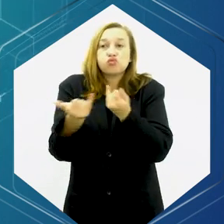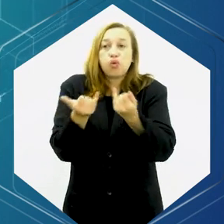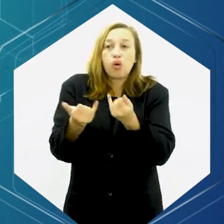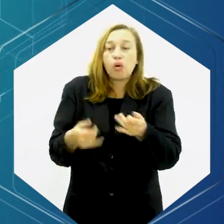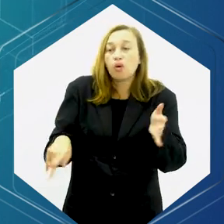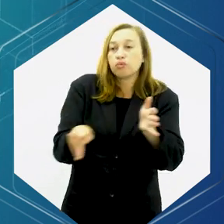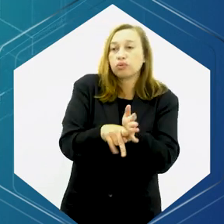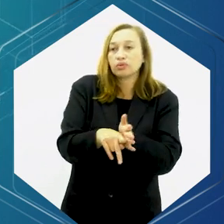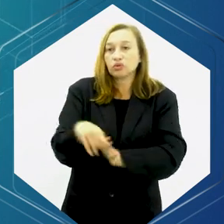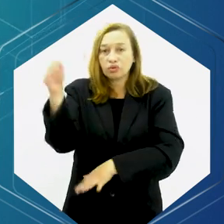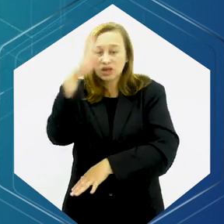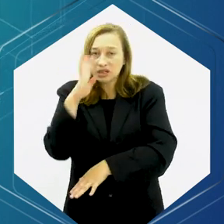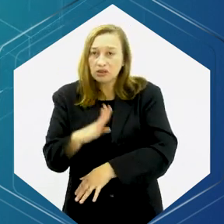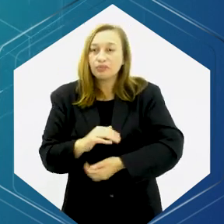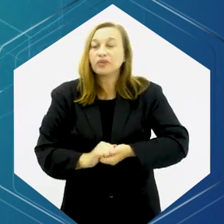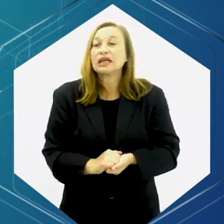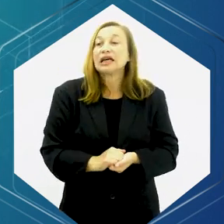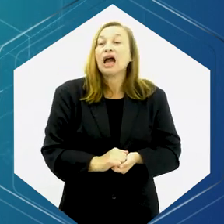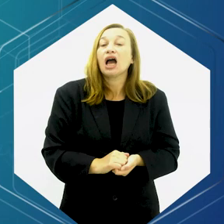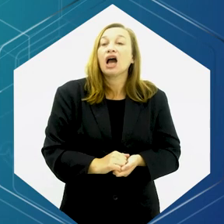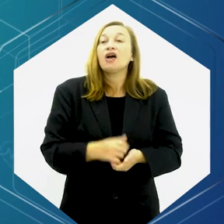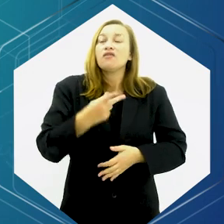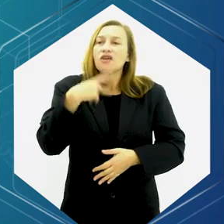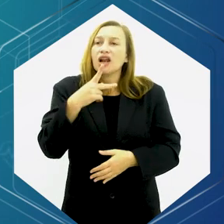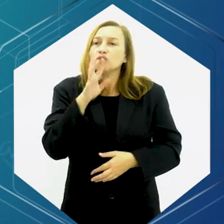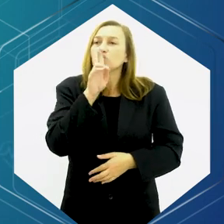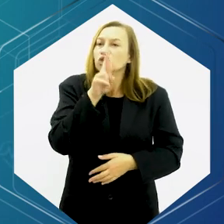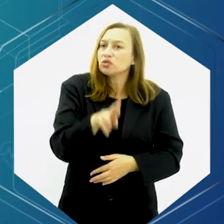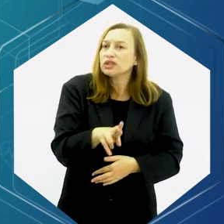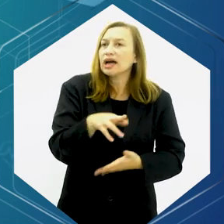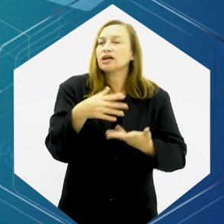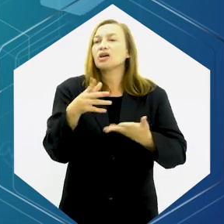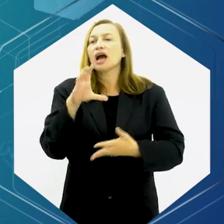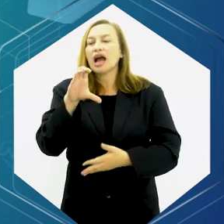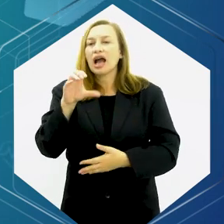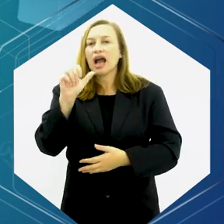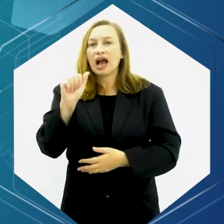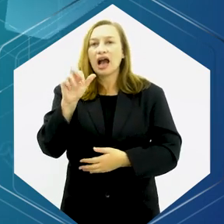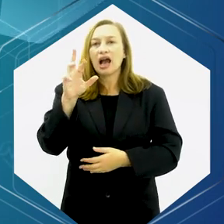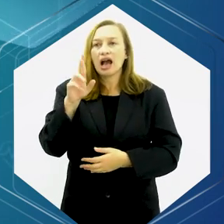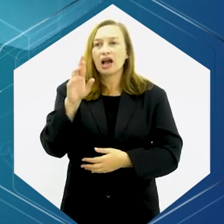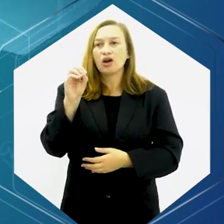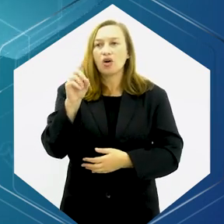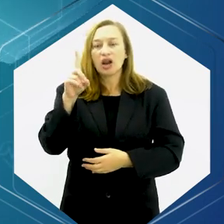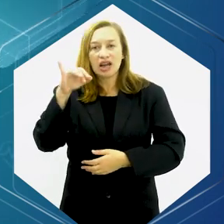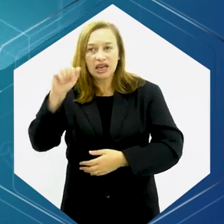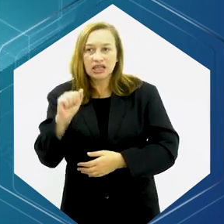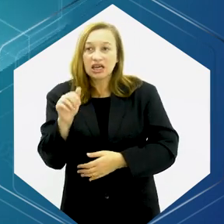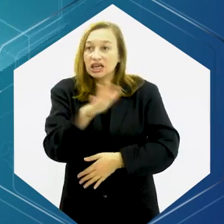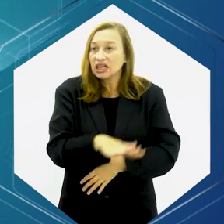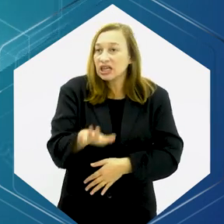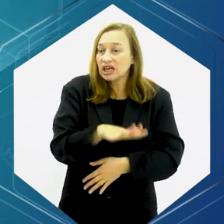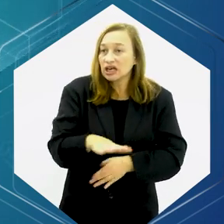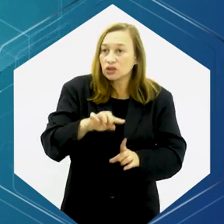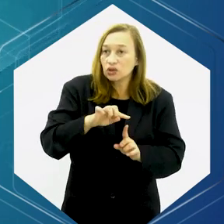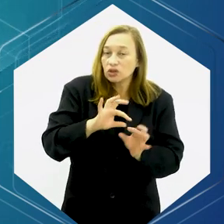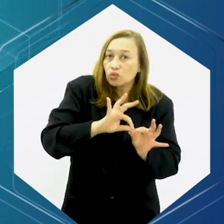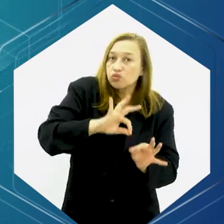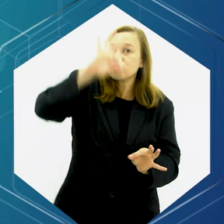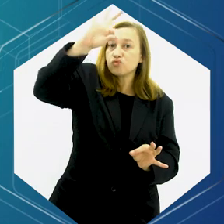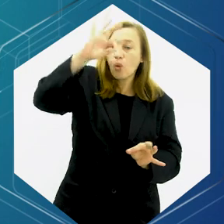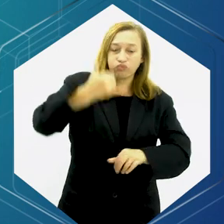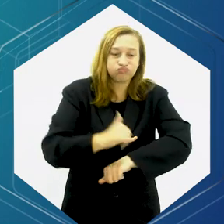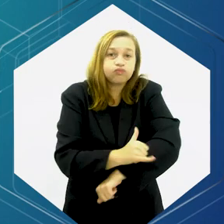informação no Brasil e aí falando nesse resultado eh Carolina a gente tá falando aí de crianças mais